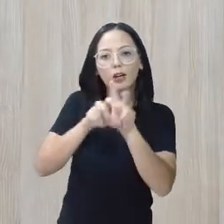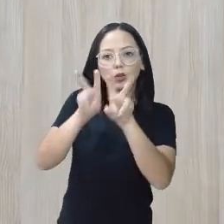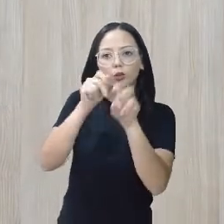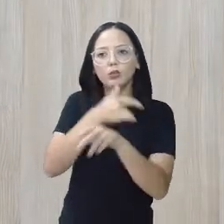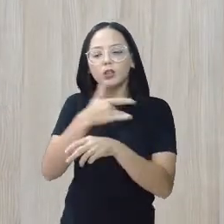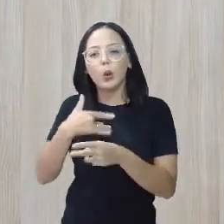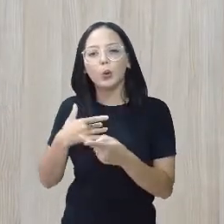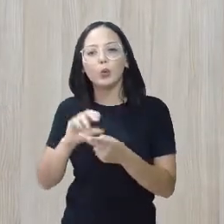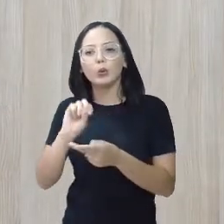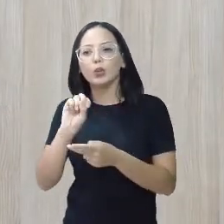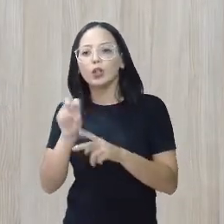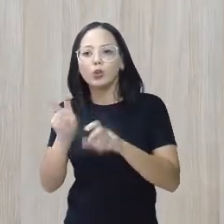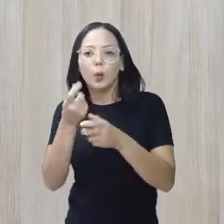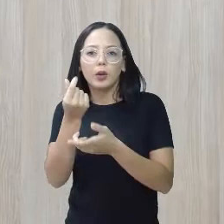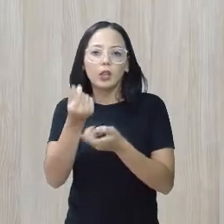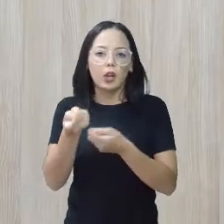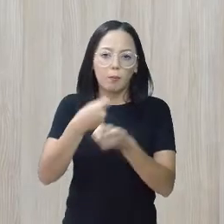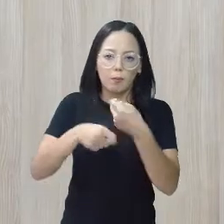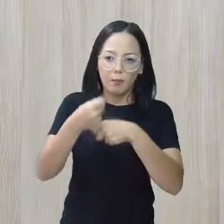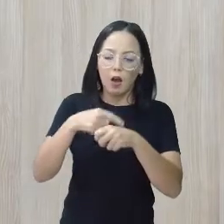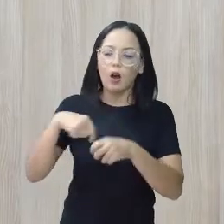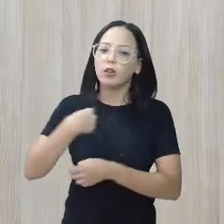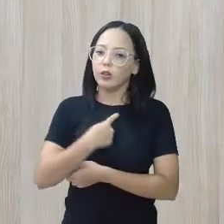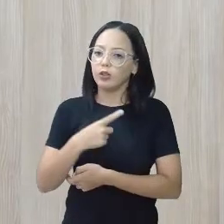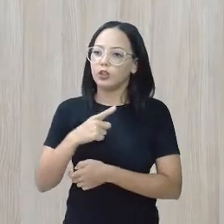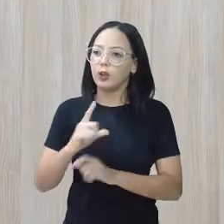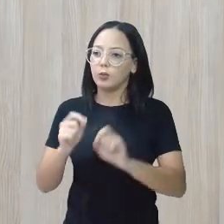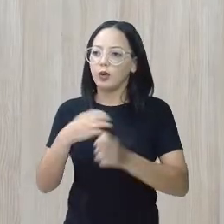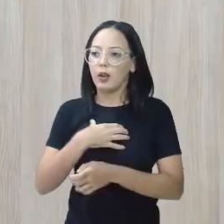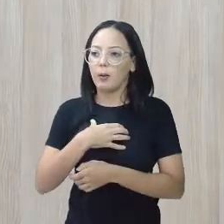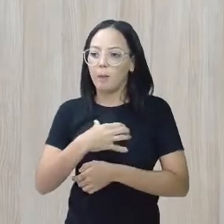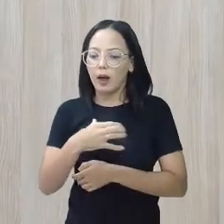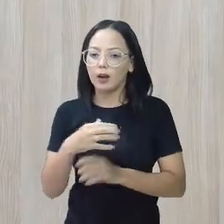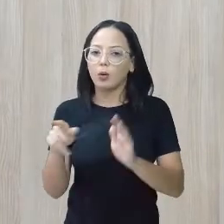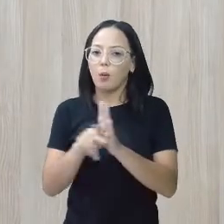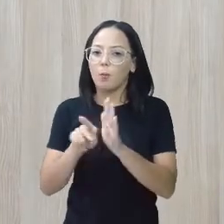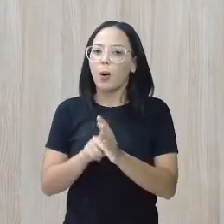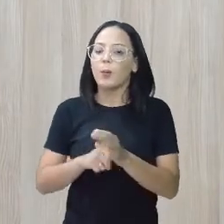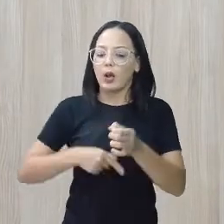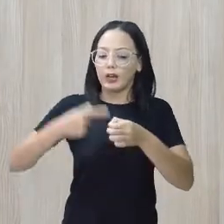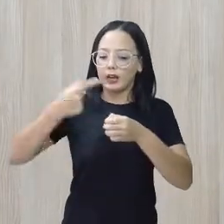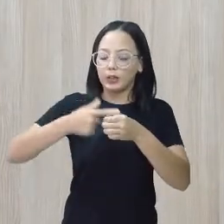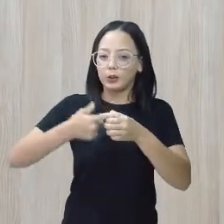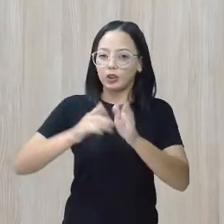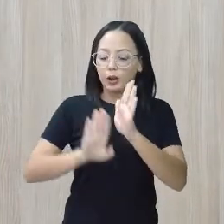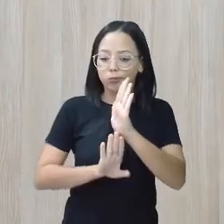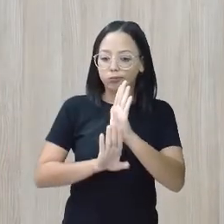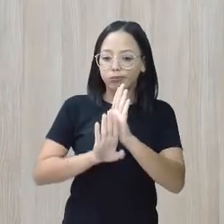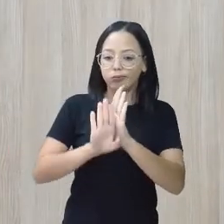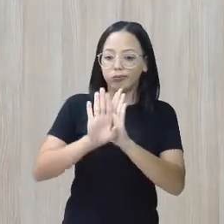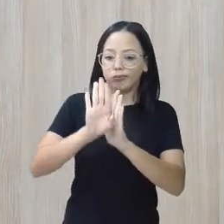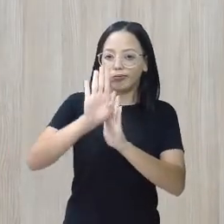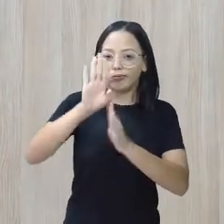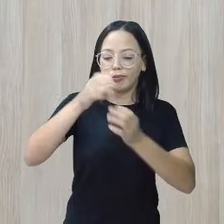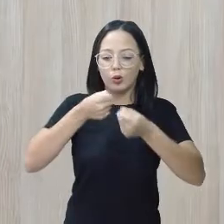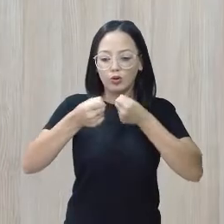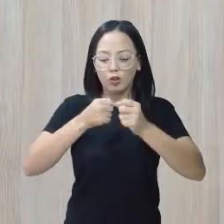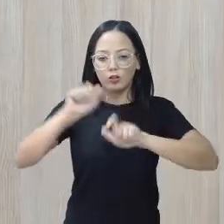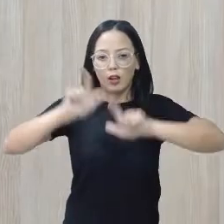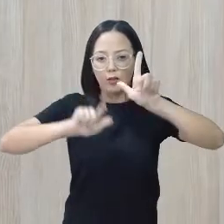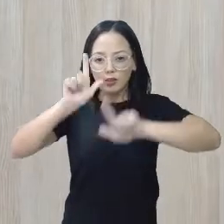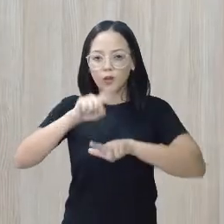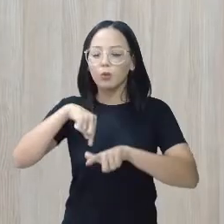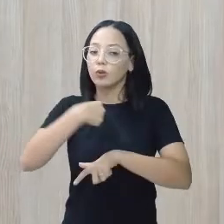saúde, seja ela sobre financeiro, né? A gente tem aí o impacto dos combustíveis cada vez mais aparecendo nos jornais. Então, quando a gente tem